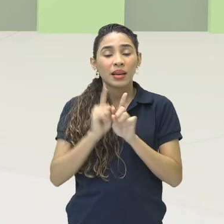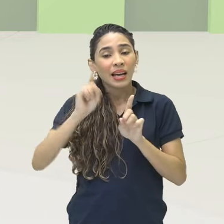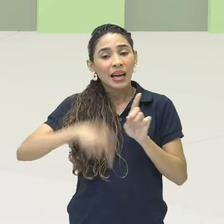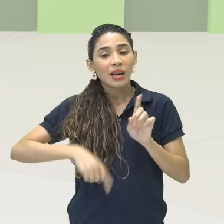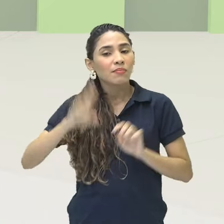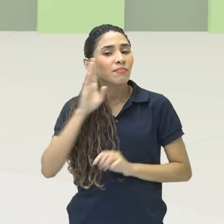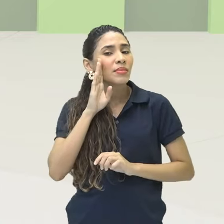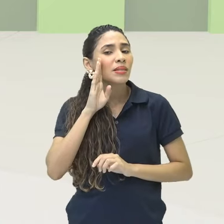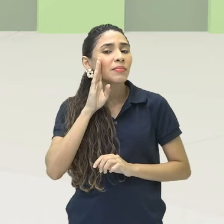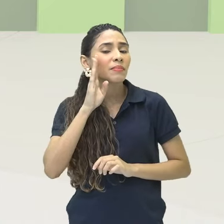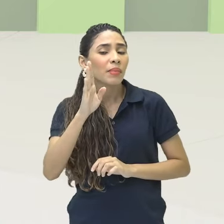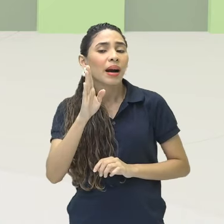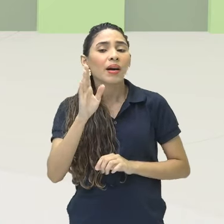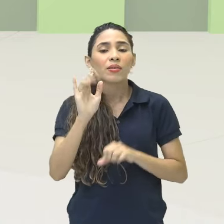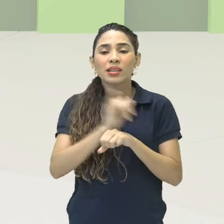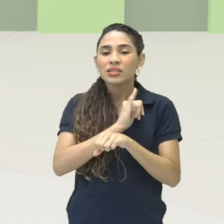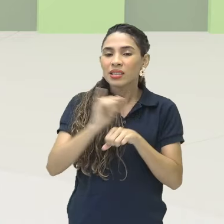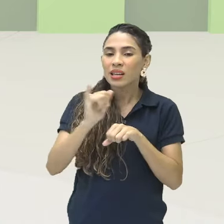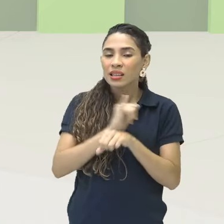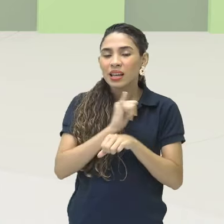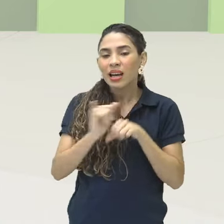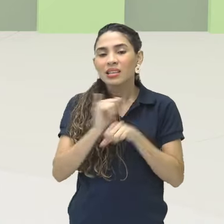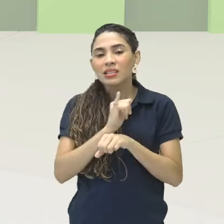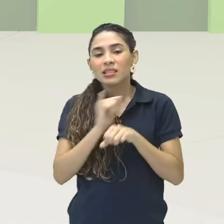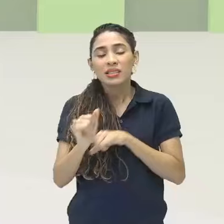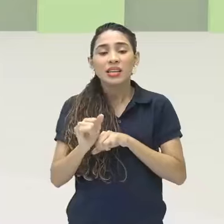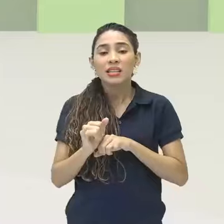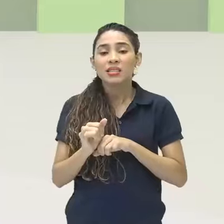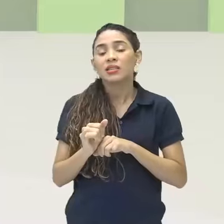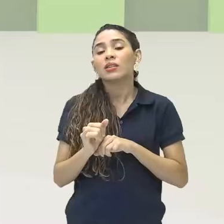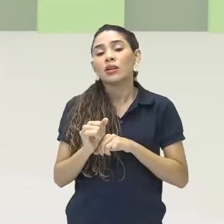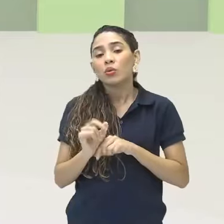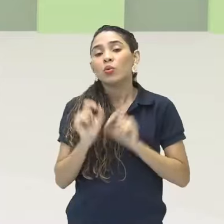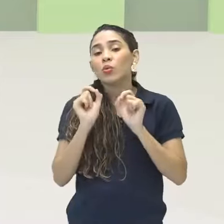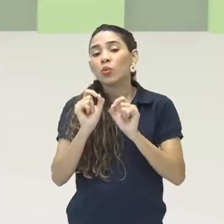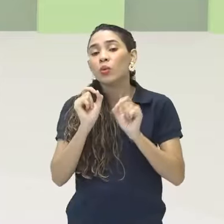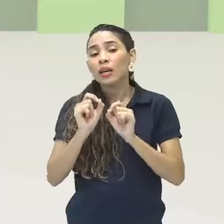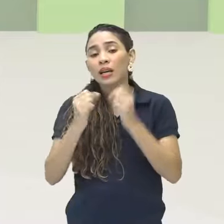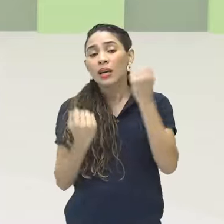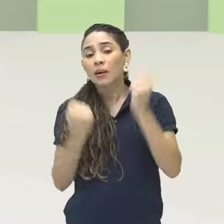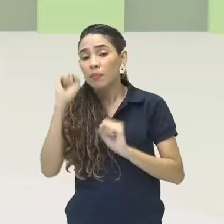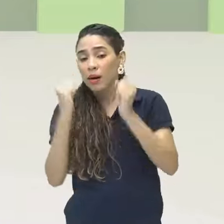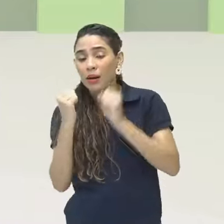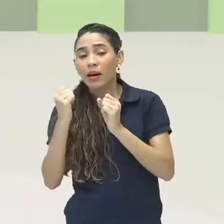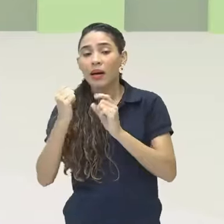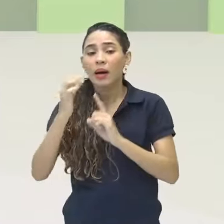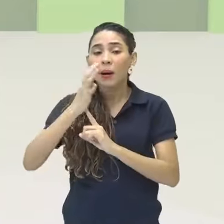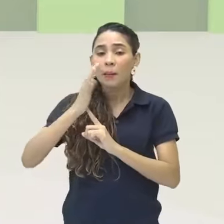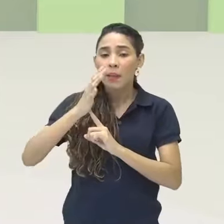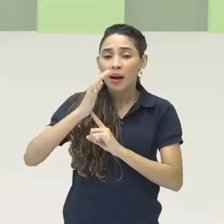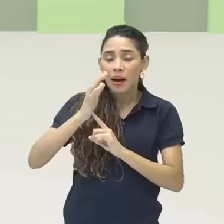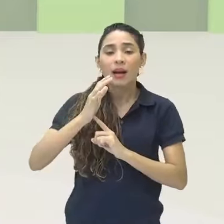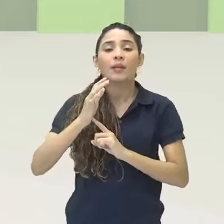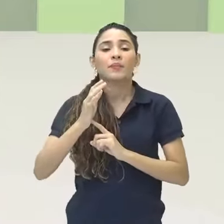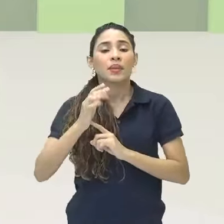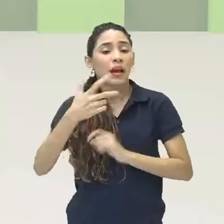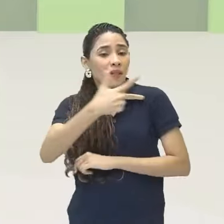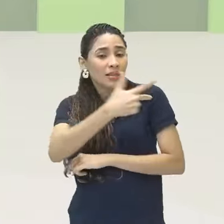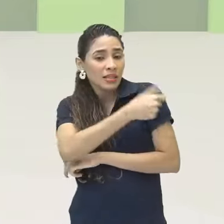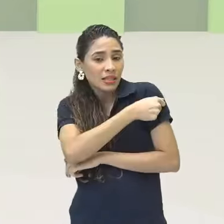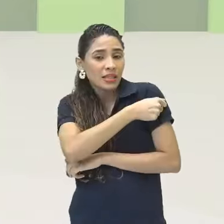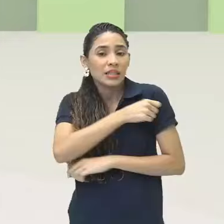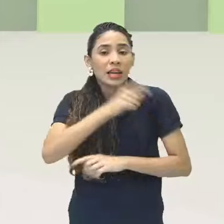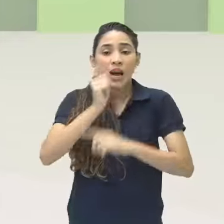tear mecânico, ou seja, as máquinas a vapor, a locomotiva, os medicamentos, as vacinas, os